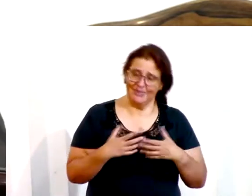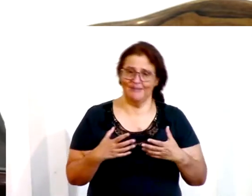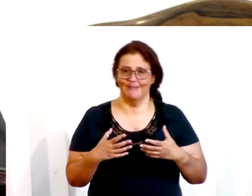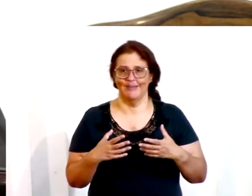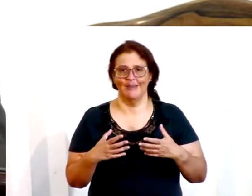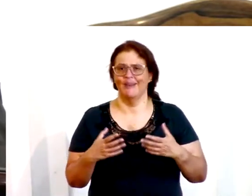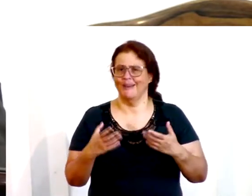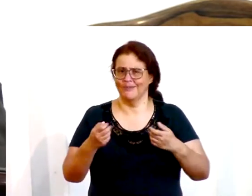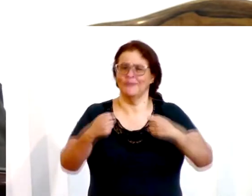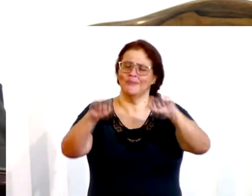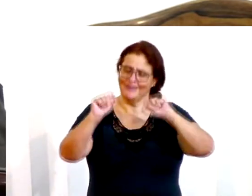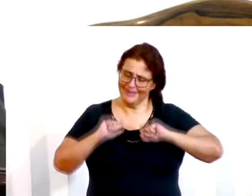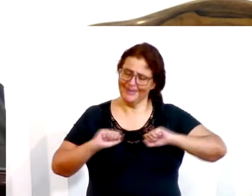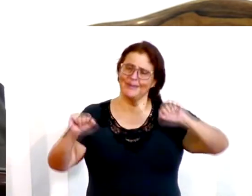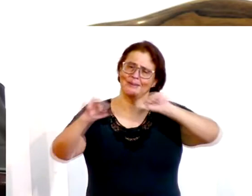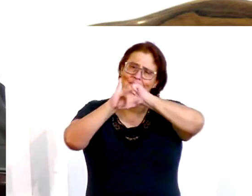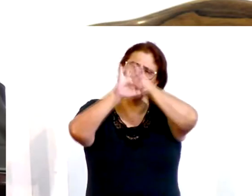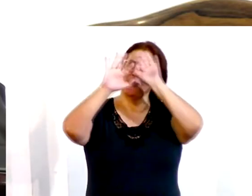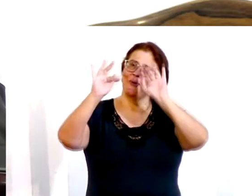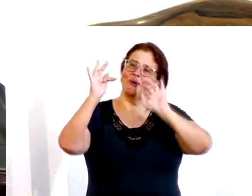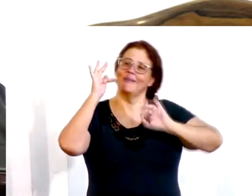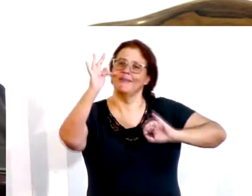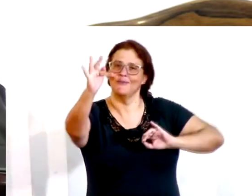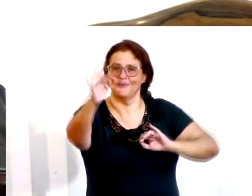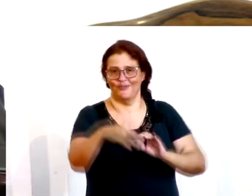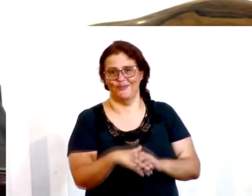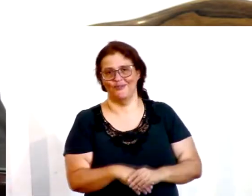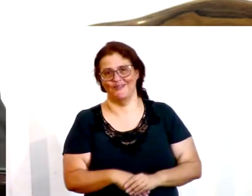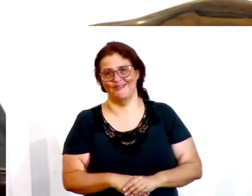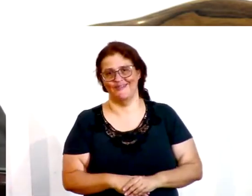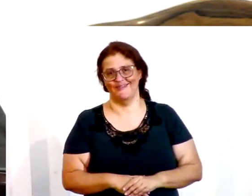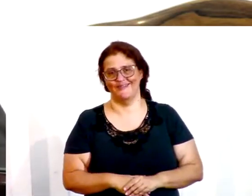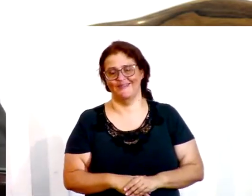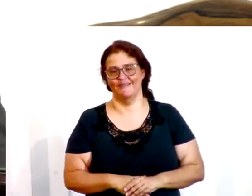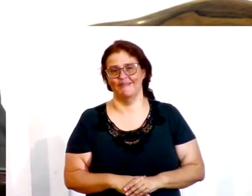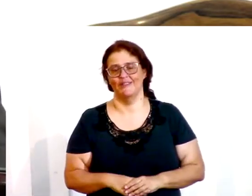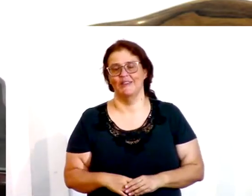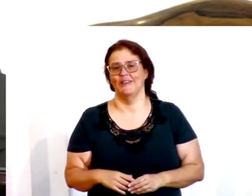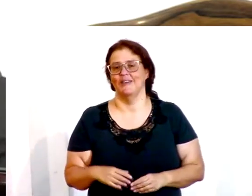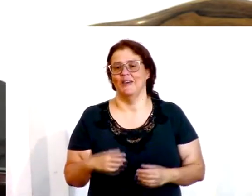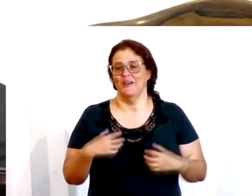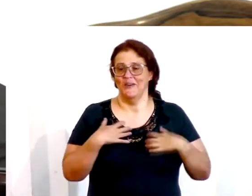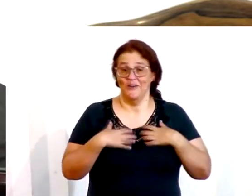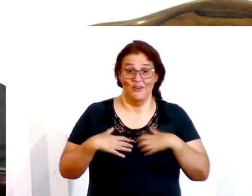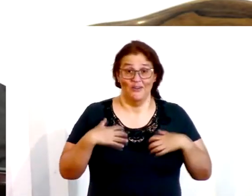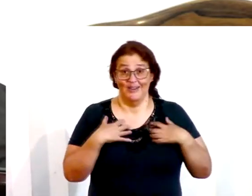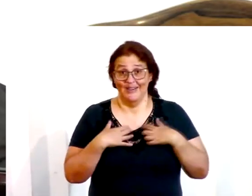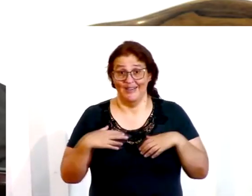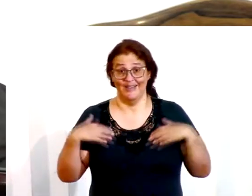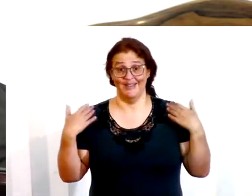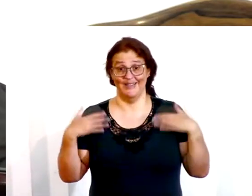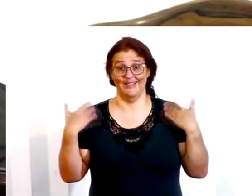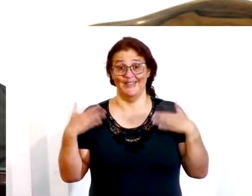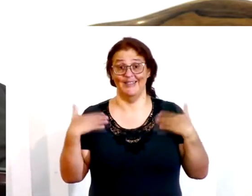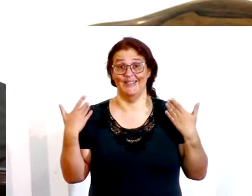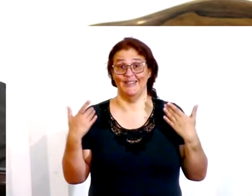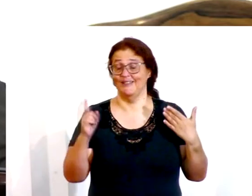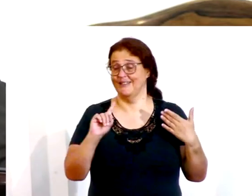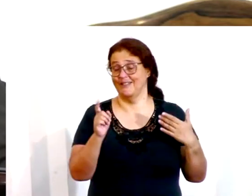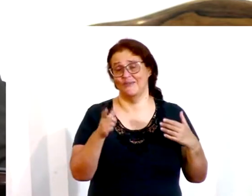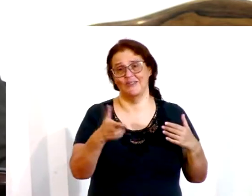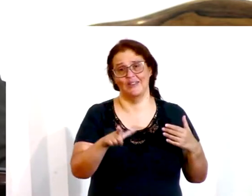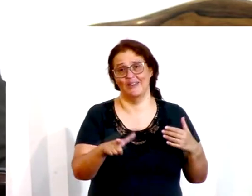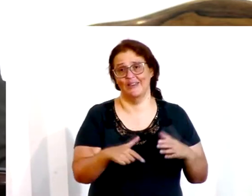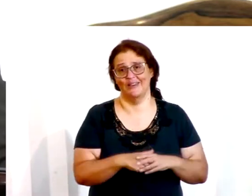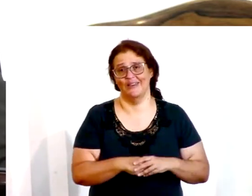Queridos, nós precisamos entender que o contentamento não está em coisas